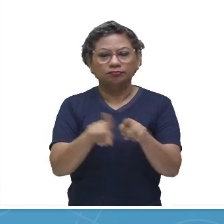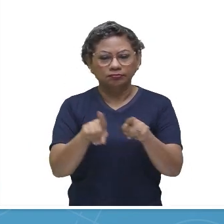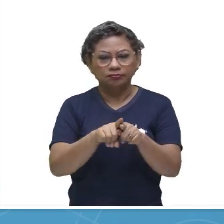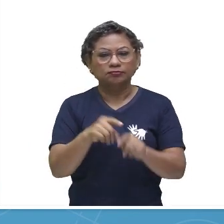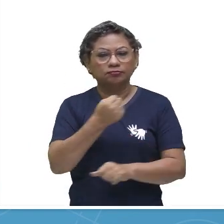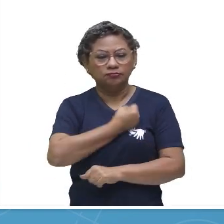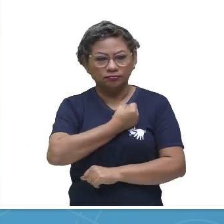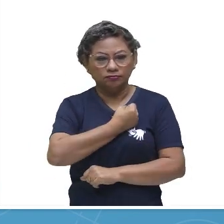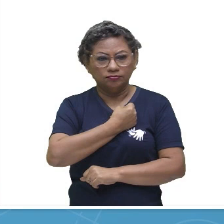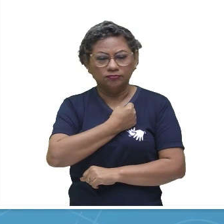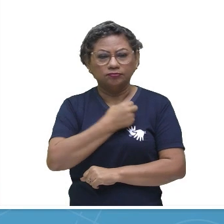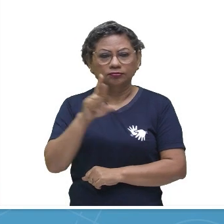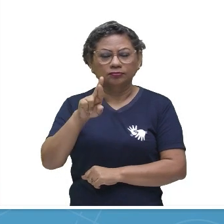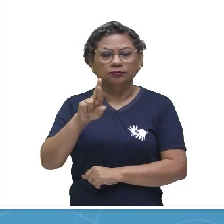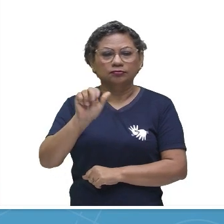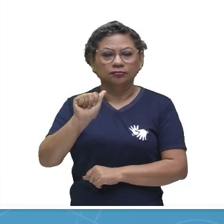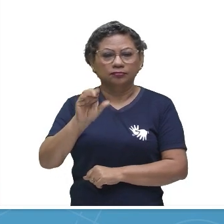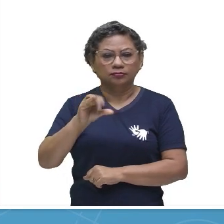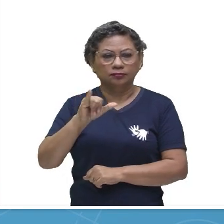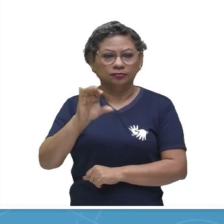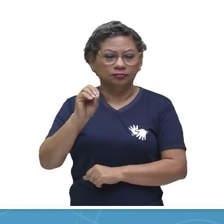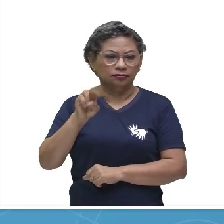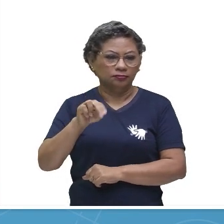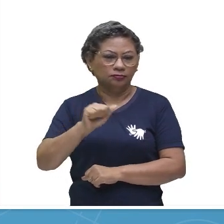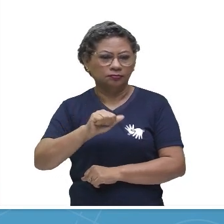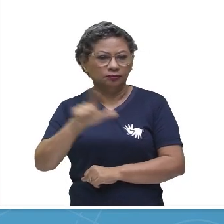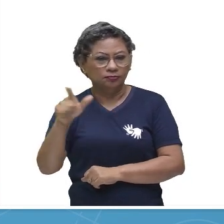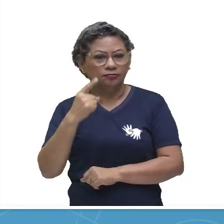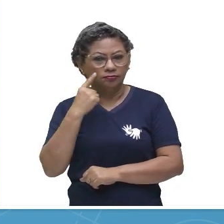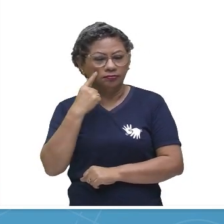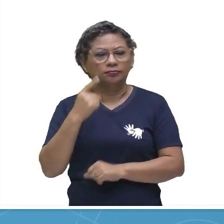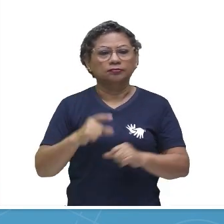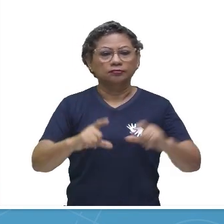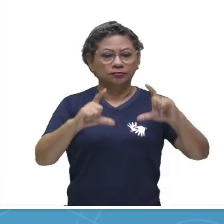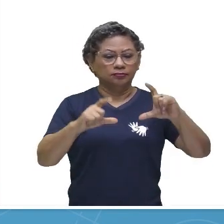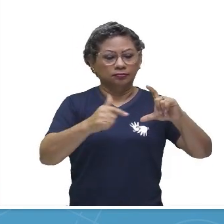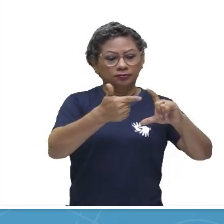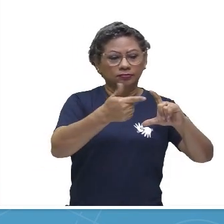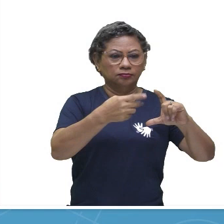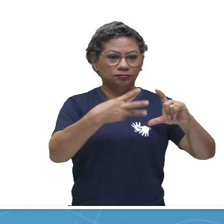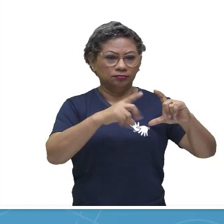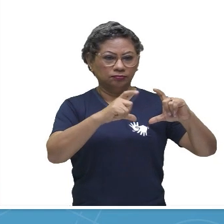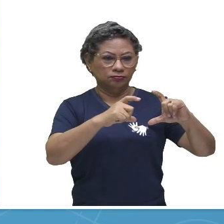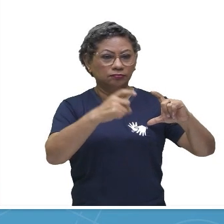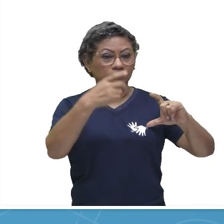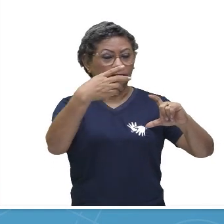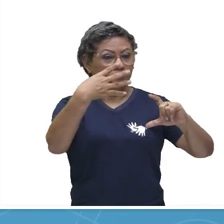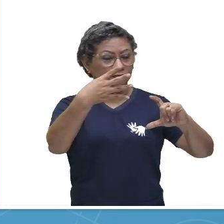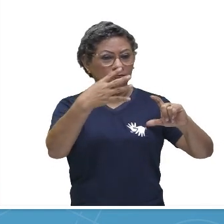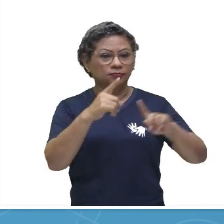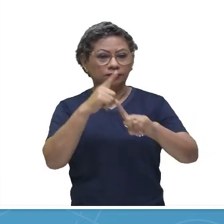tenho 2/3 que multiplica 2/3 à quarta, que multiplica 2/3 à quinta. Repete-se a base, que é